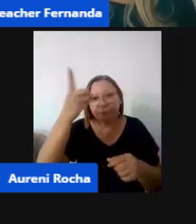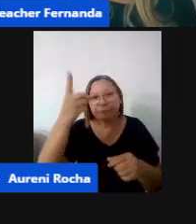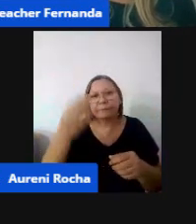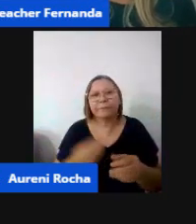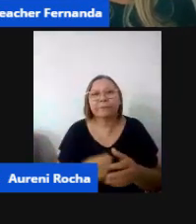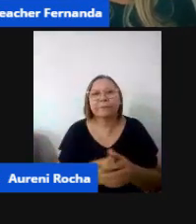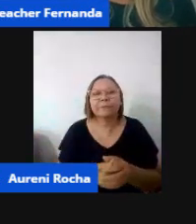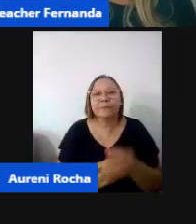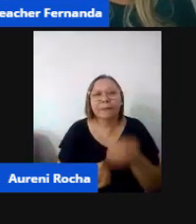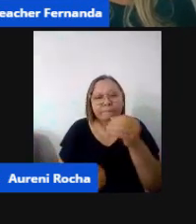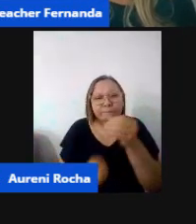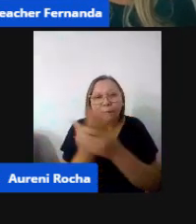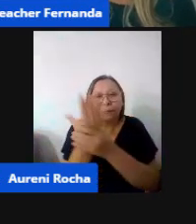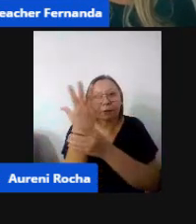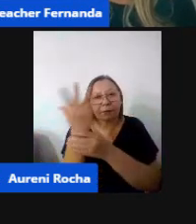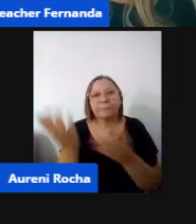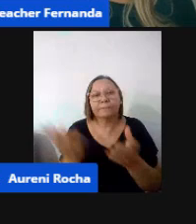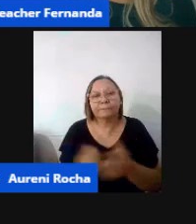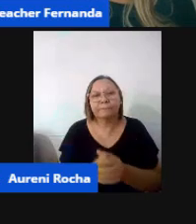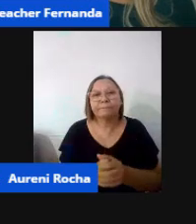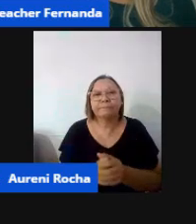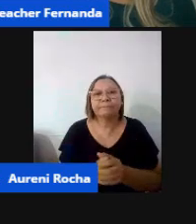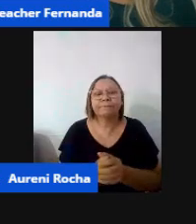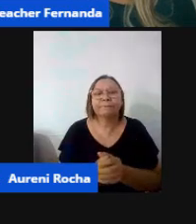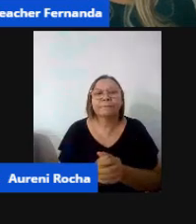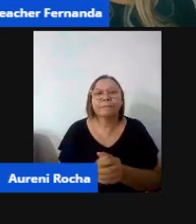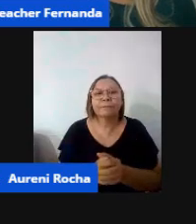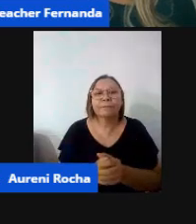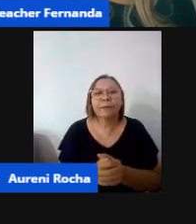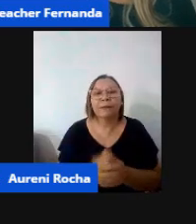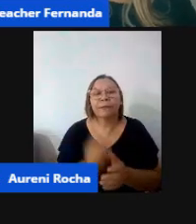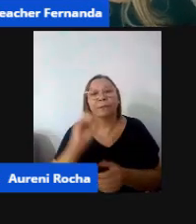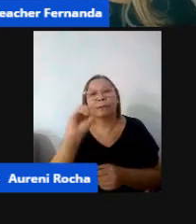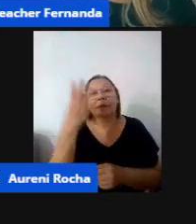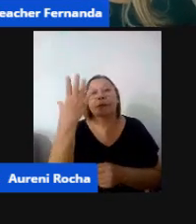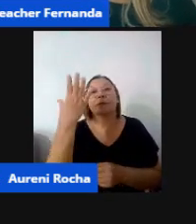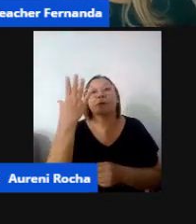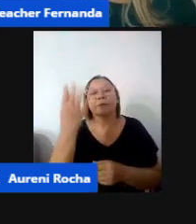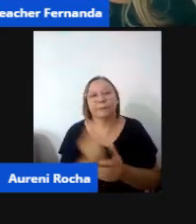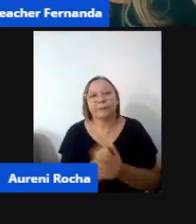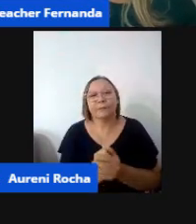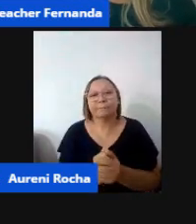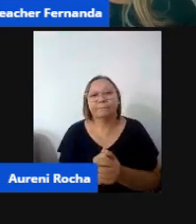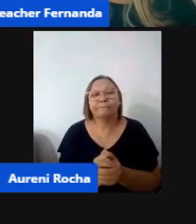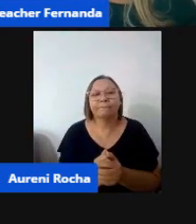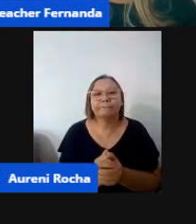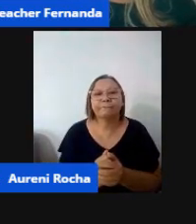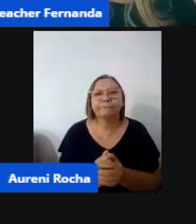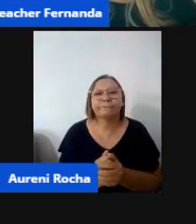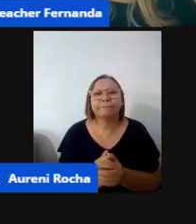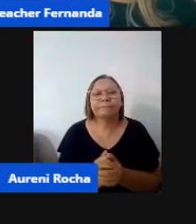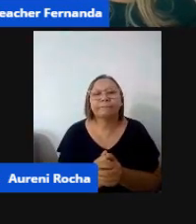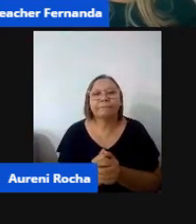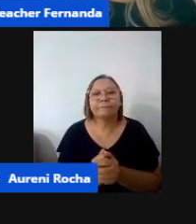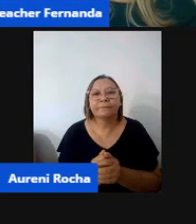acontece? Quando você... Vamos colocar aqui novamente